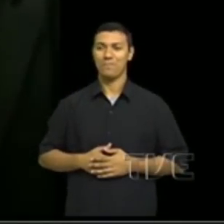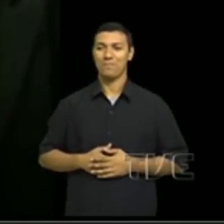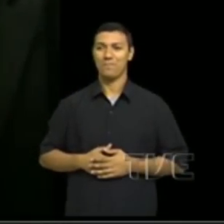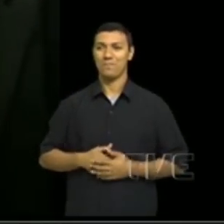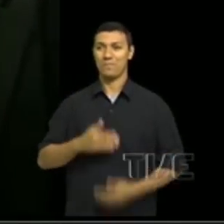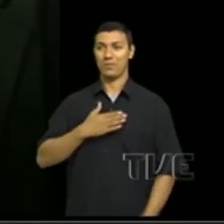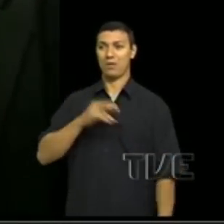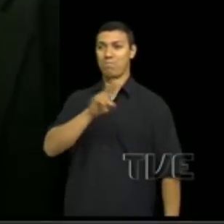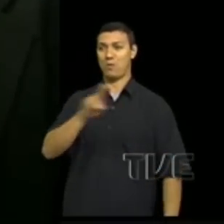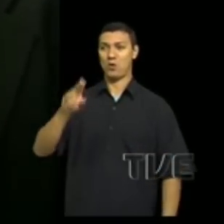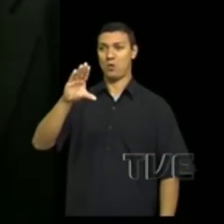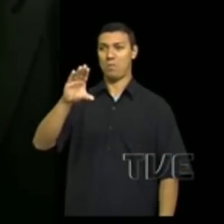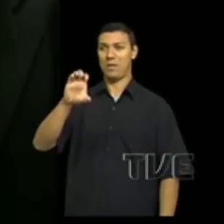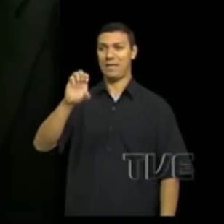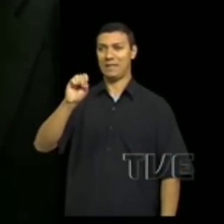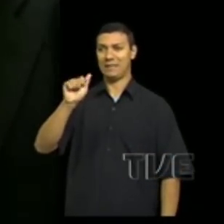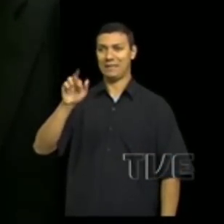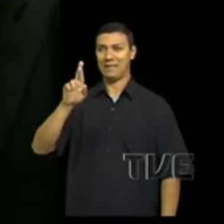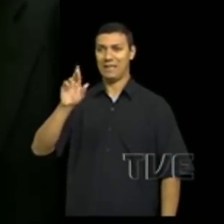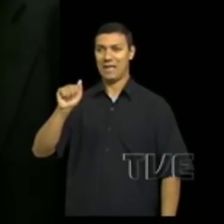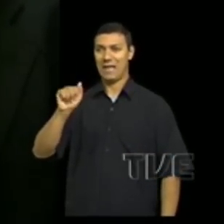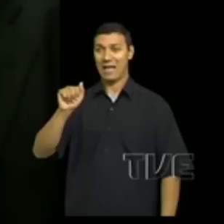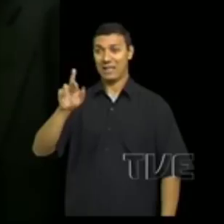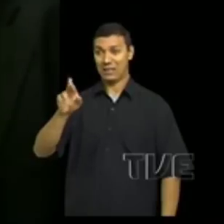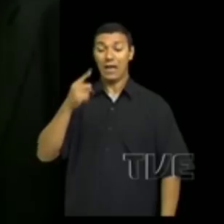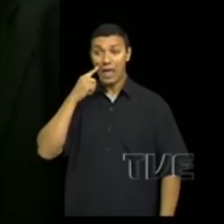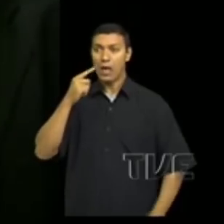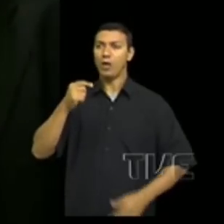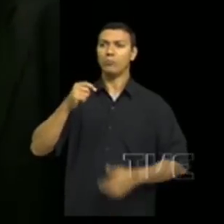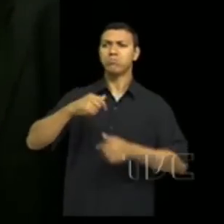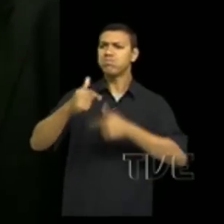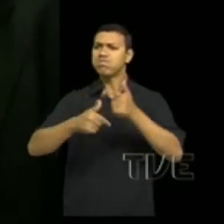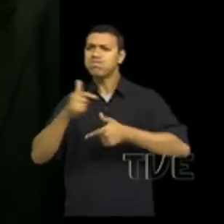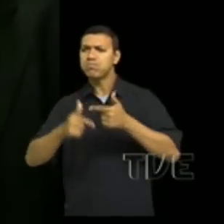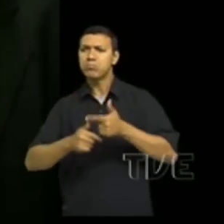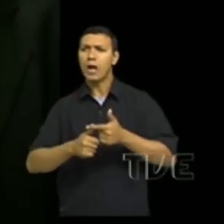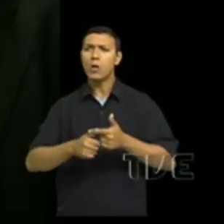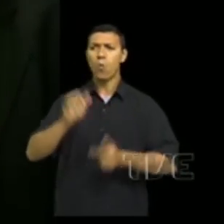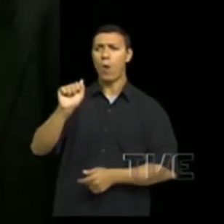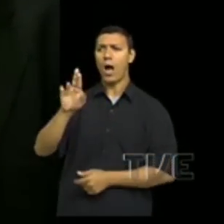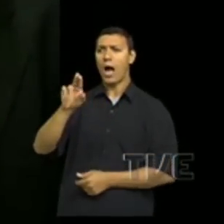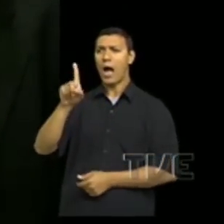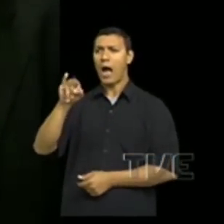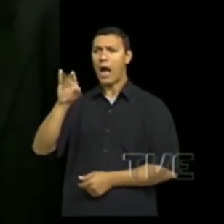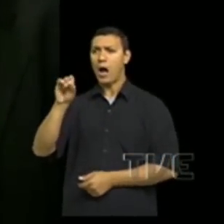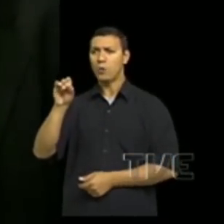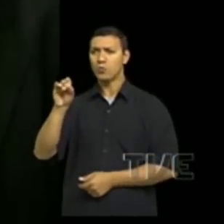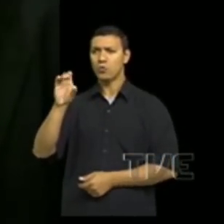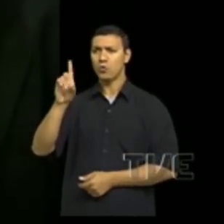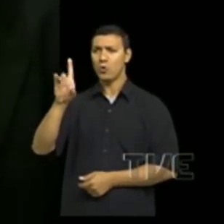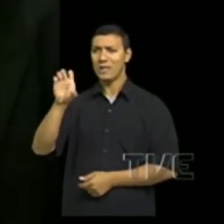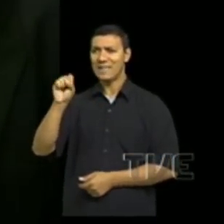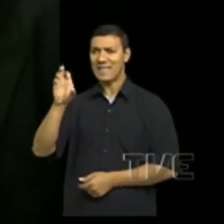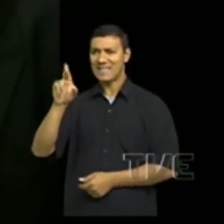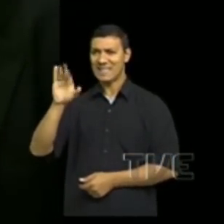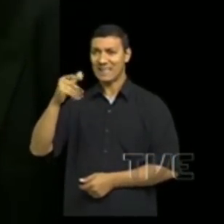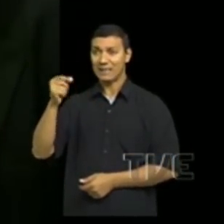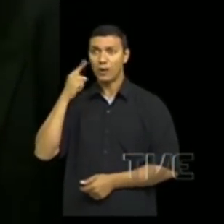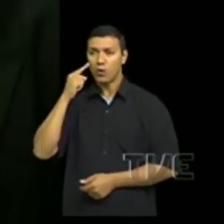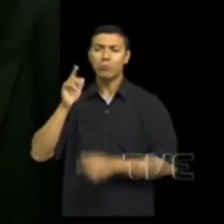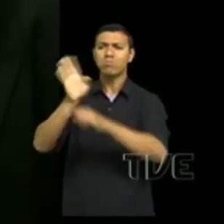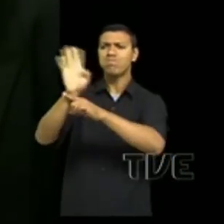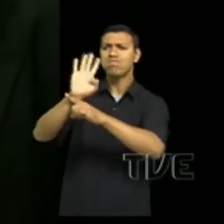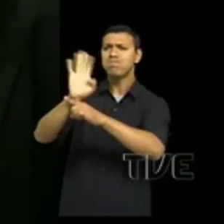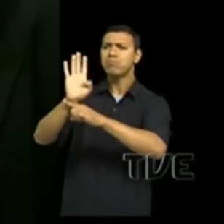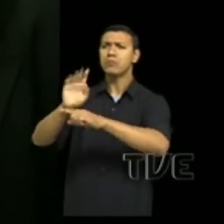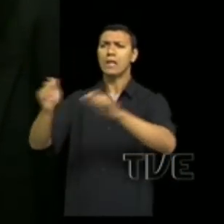Sou César Fraga, eu sou roteirista de audiodescrição. E o Festival de Cinema Acessível, ele